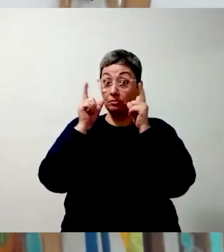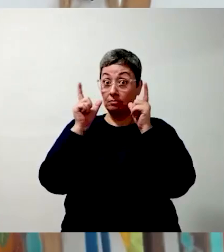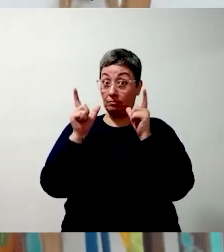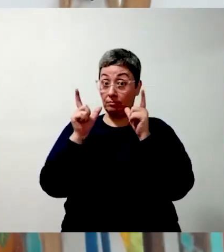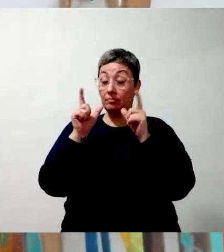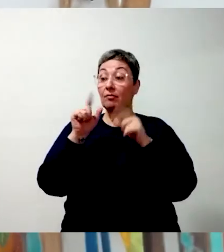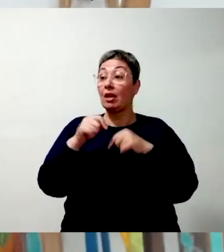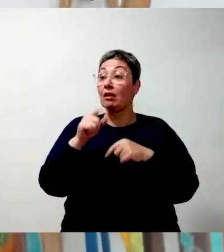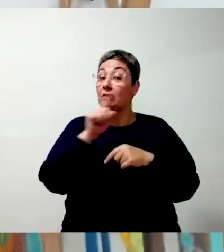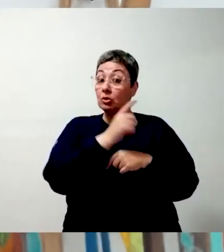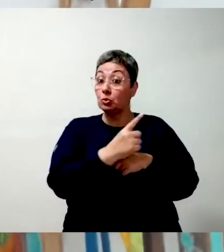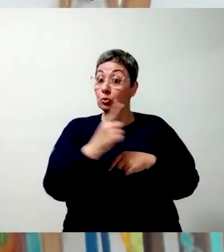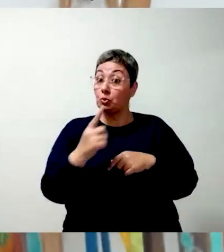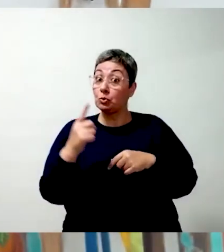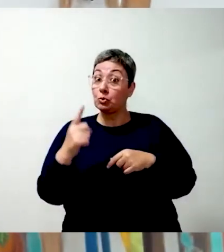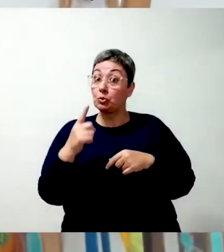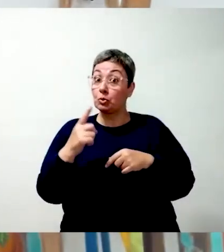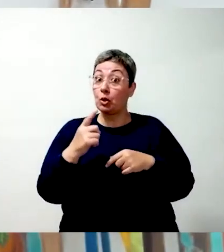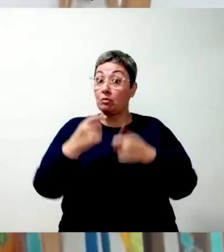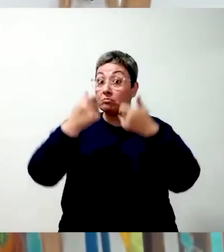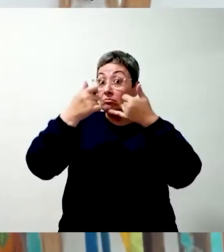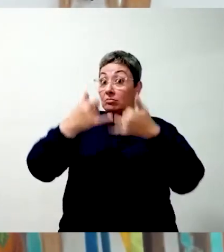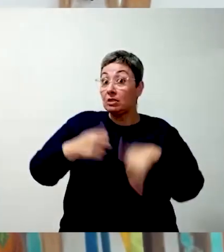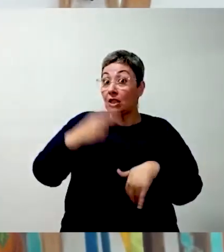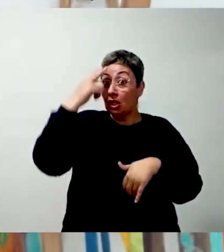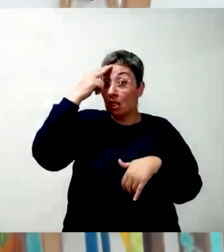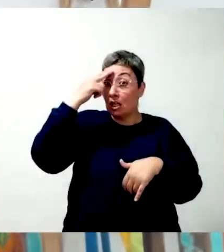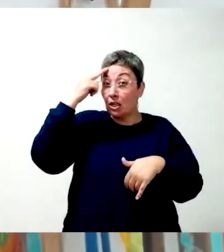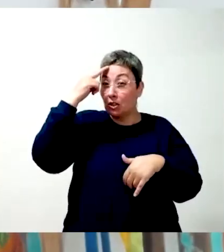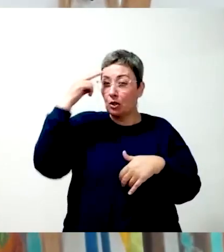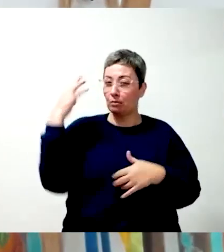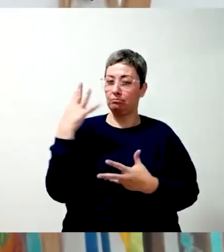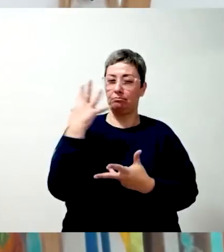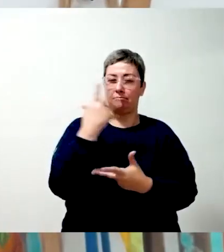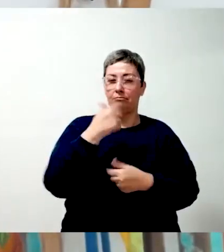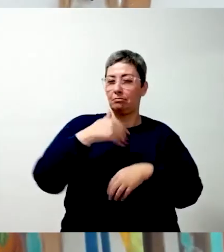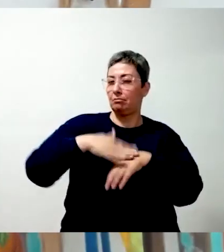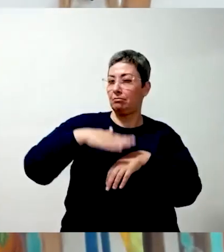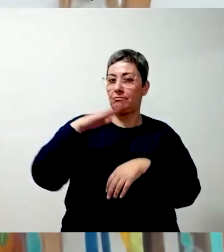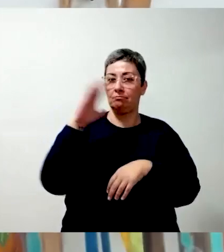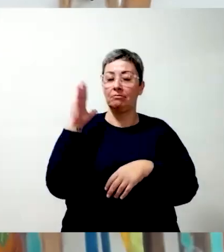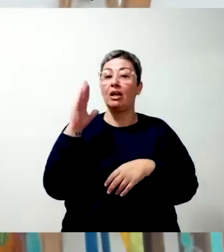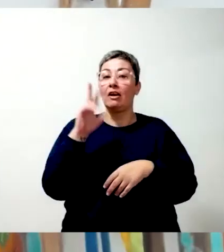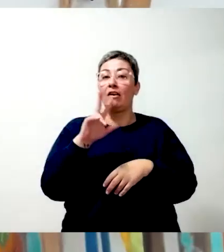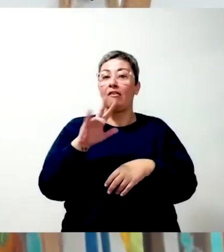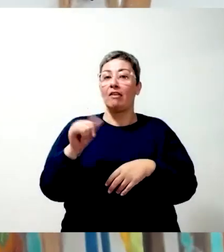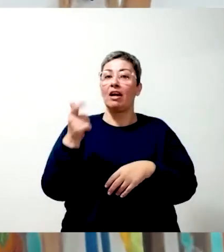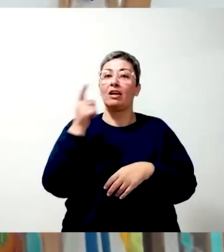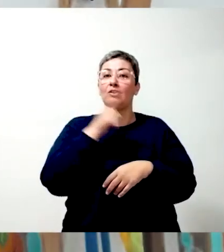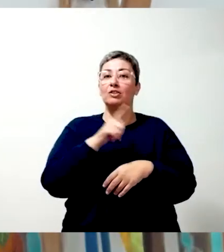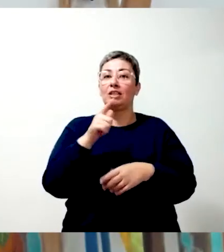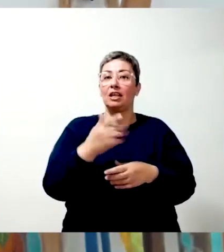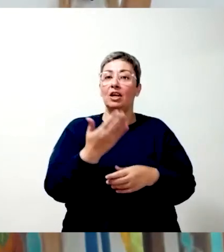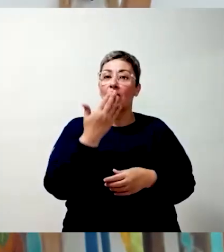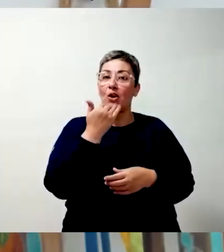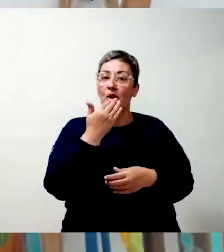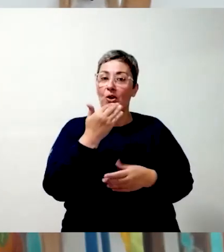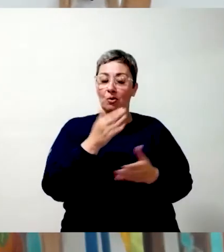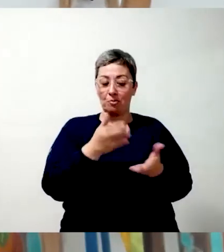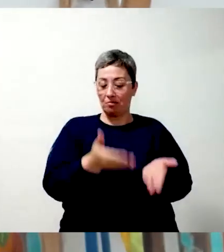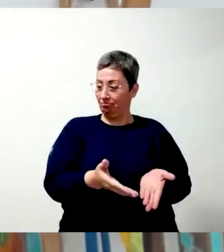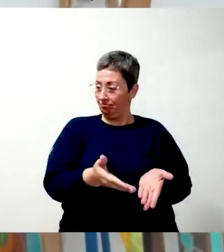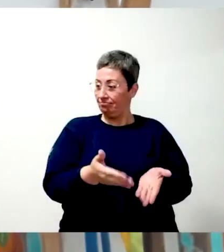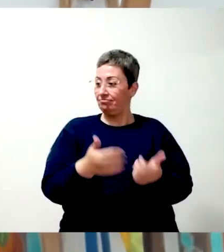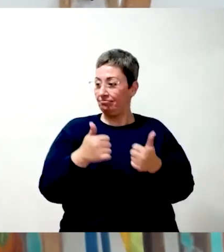Quando acordarmos, aquele que contar o sonho mais bonito terá o direito de comer